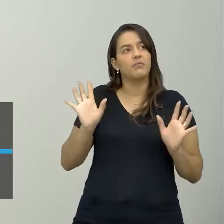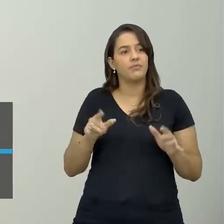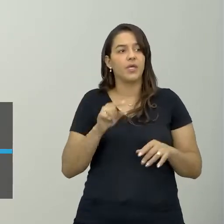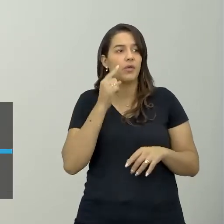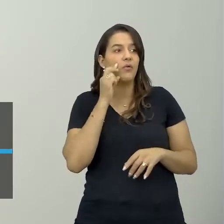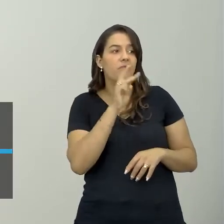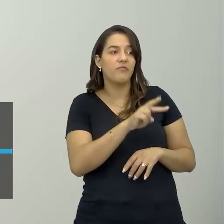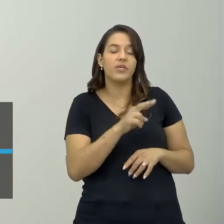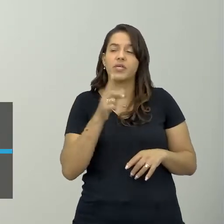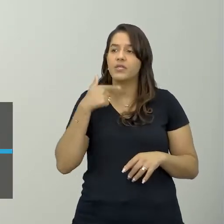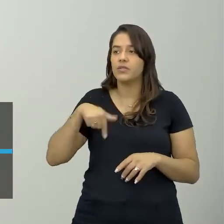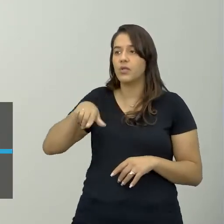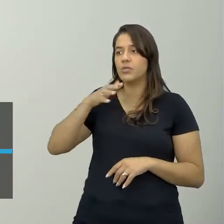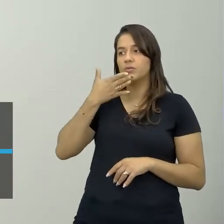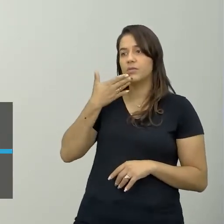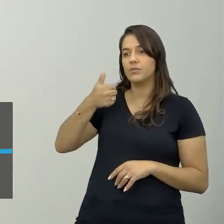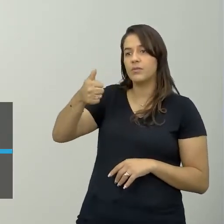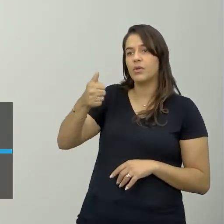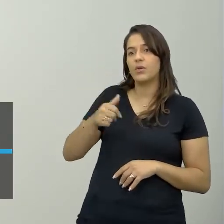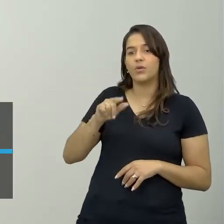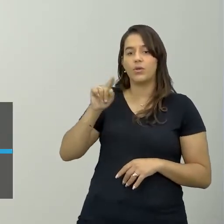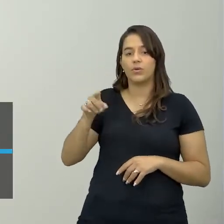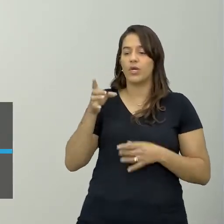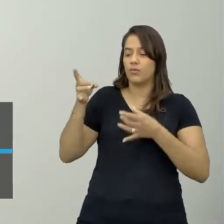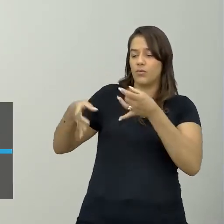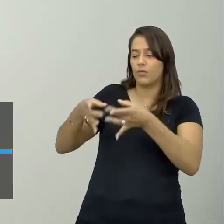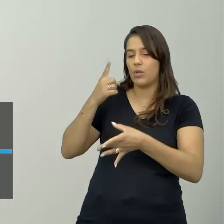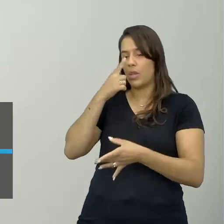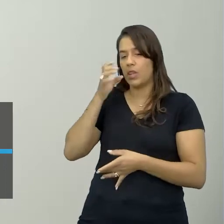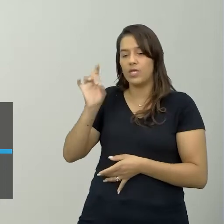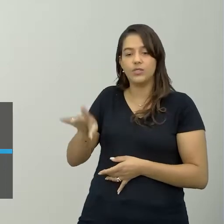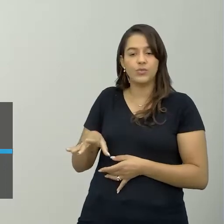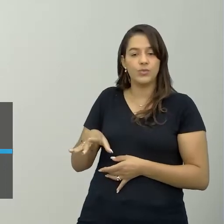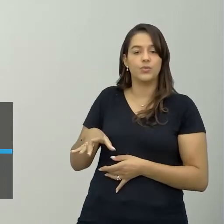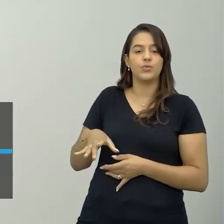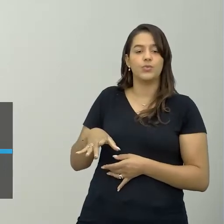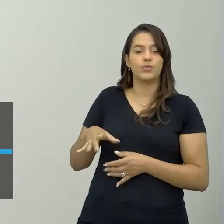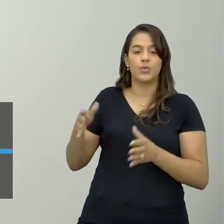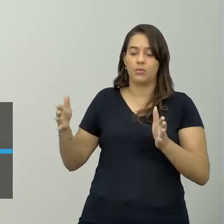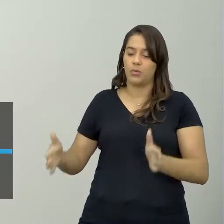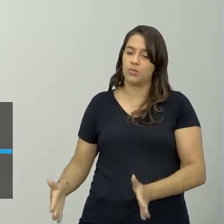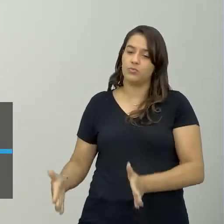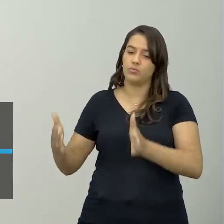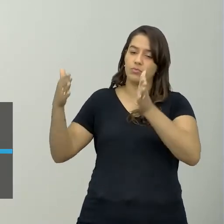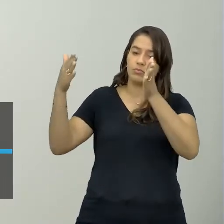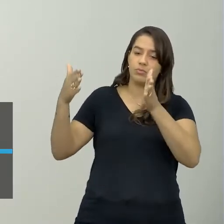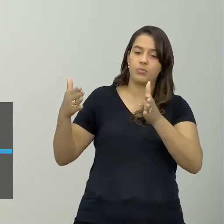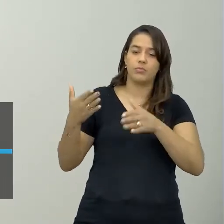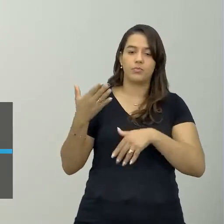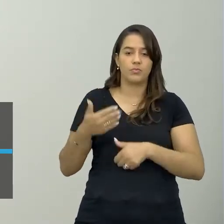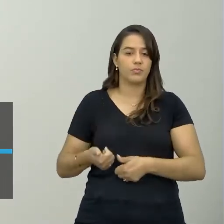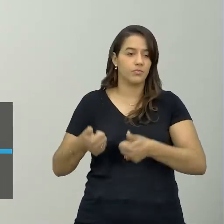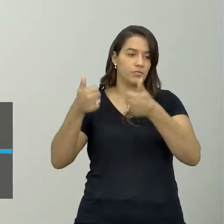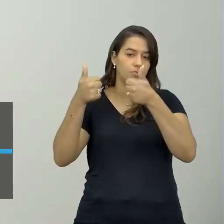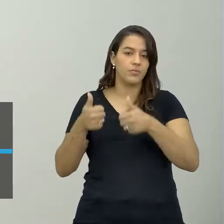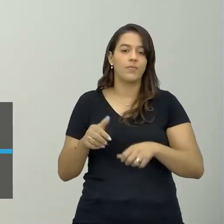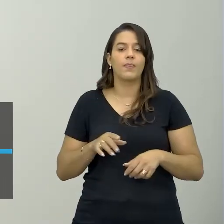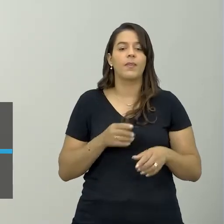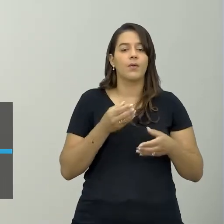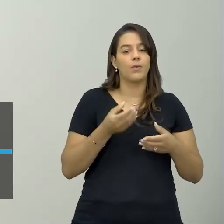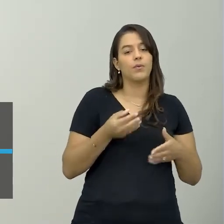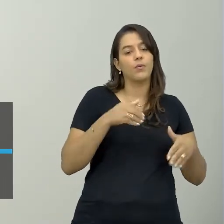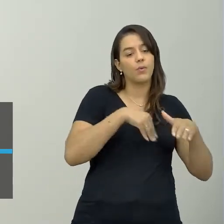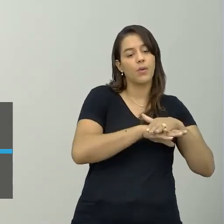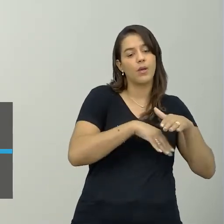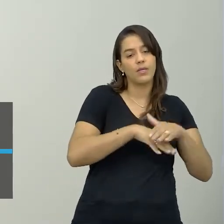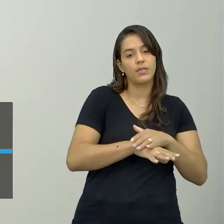vi que a gente pode melhorar o nosso descarte de lixo, a gente pode fazer uma composteira em casa, né? A gente pode, por exemplo, guardar a água